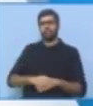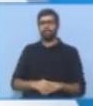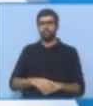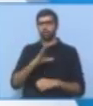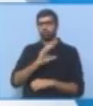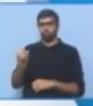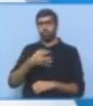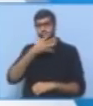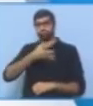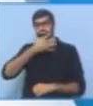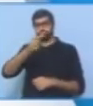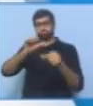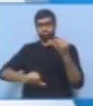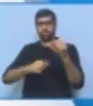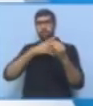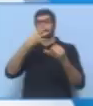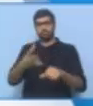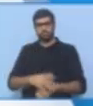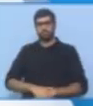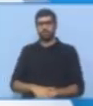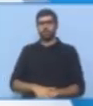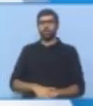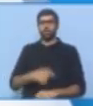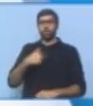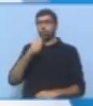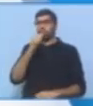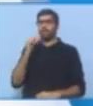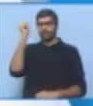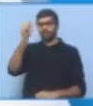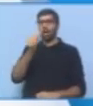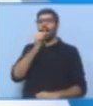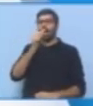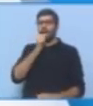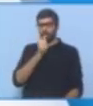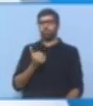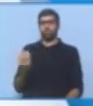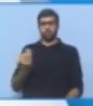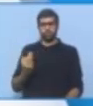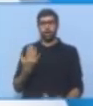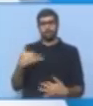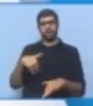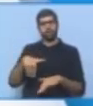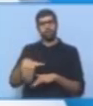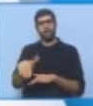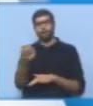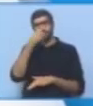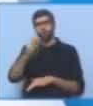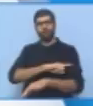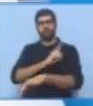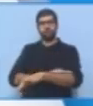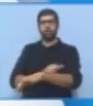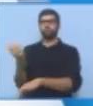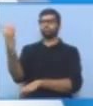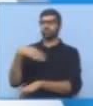João tomou a palavra e disse-lhes: Eu batizo-vos com água, mas vai chegar quem é mais forte do que